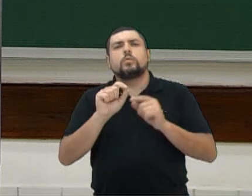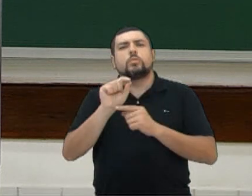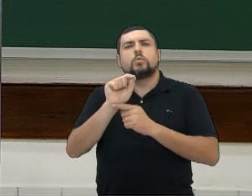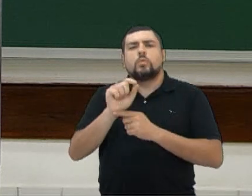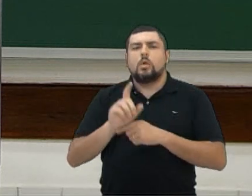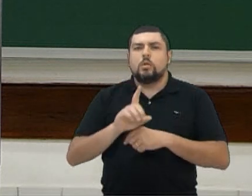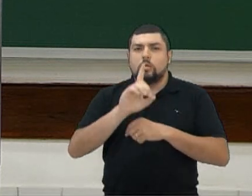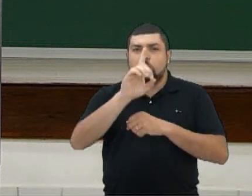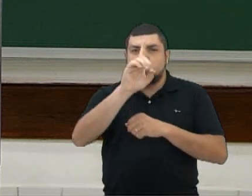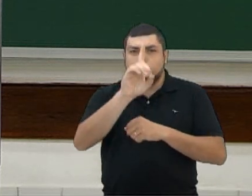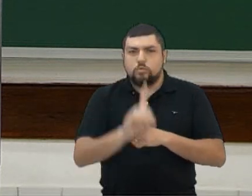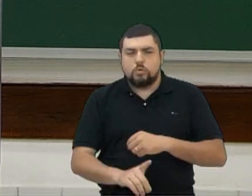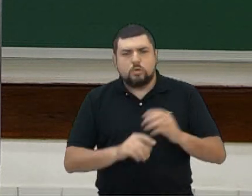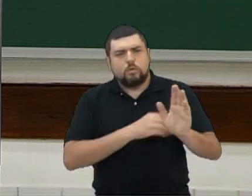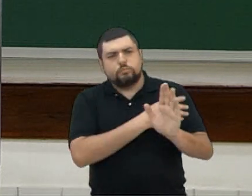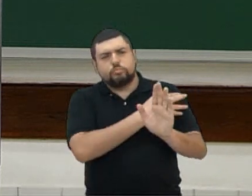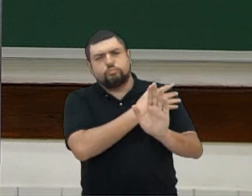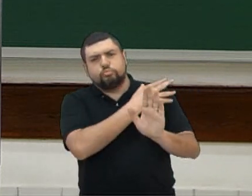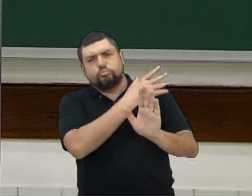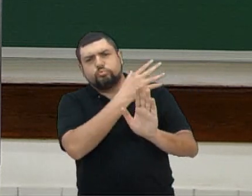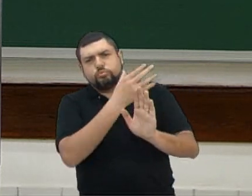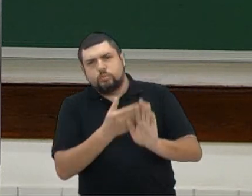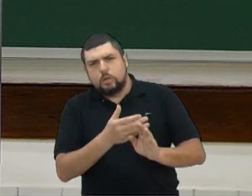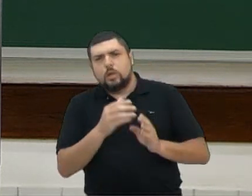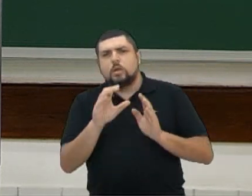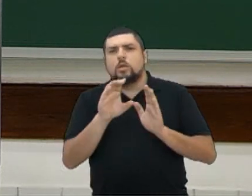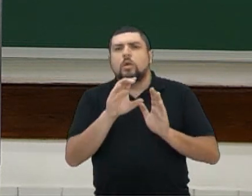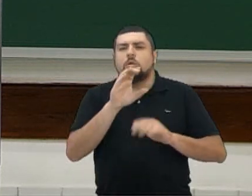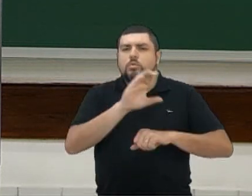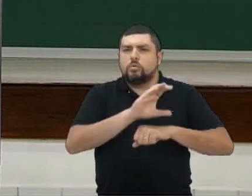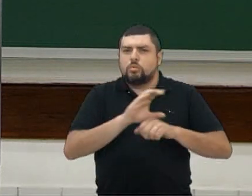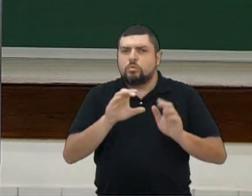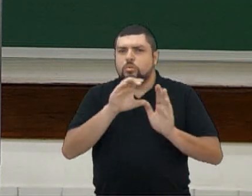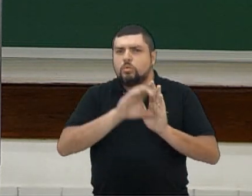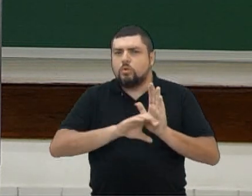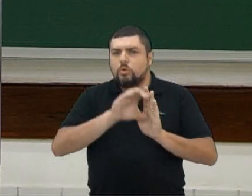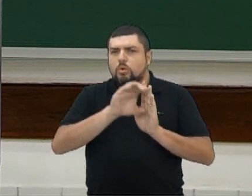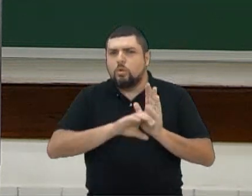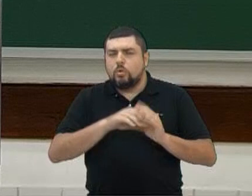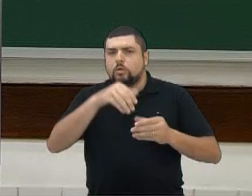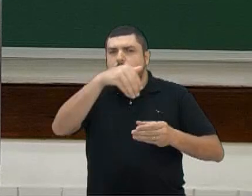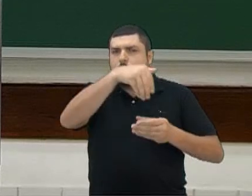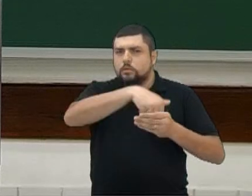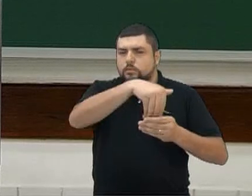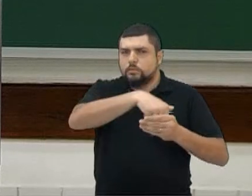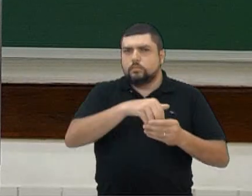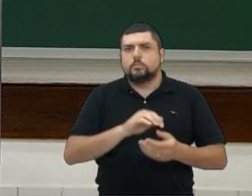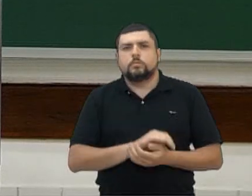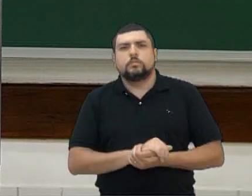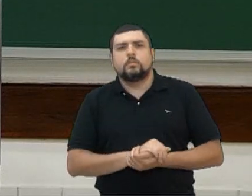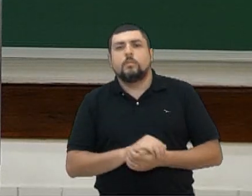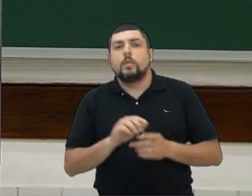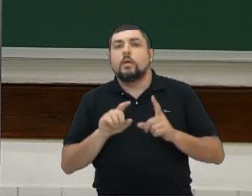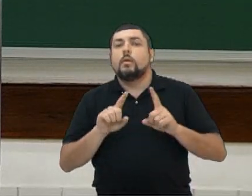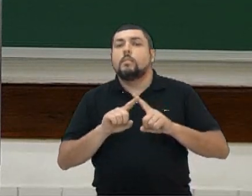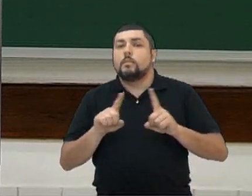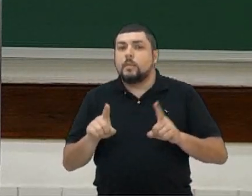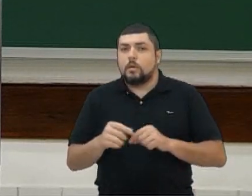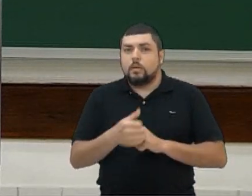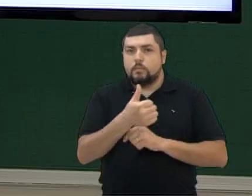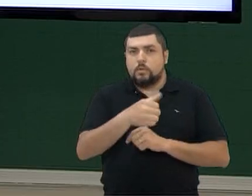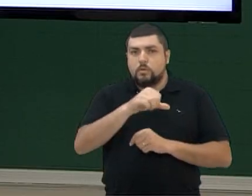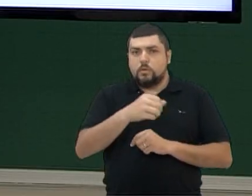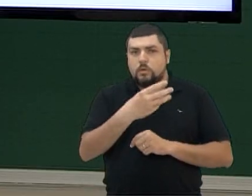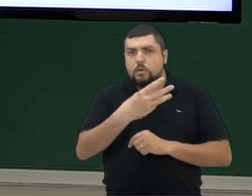foram conquistados lá também no Código Eleitoral. Mas esse período que vai de 34 a 37, ele é um período